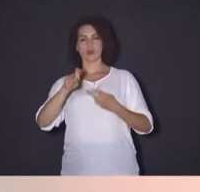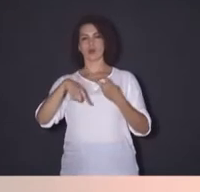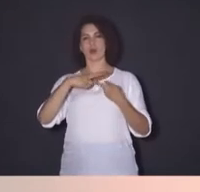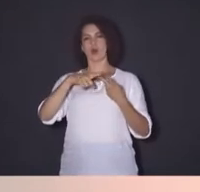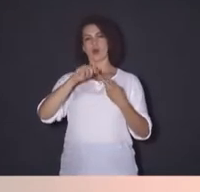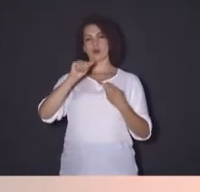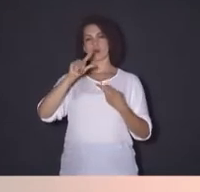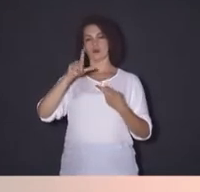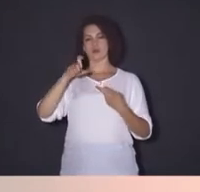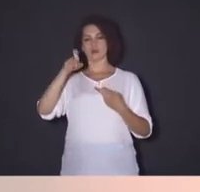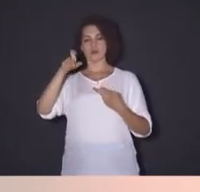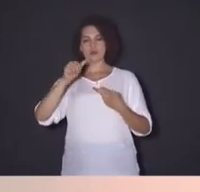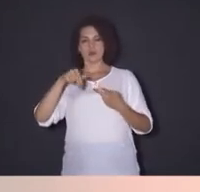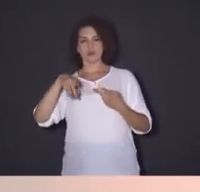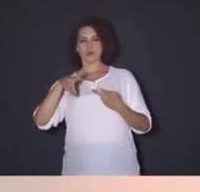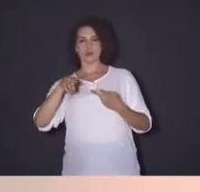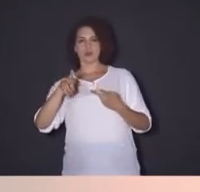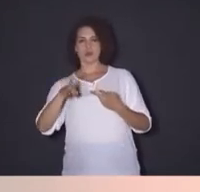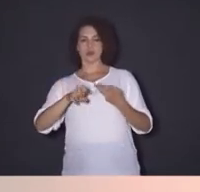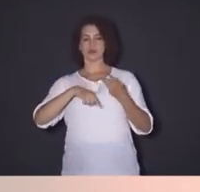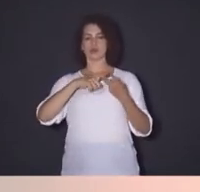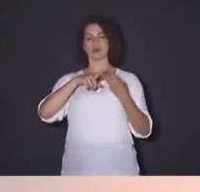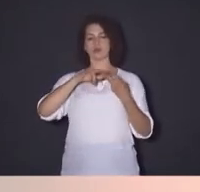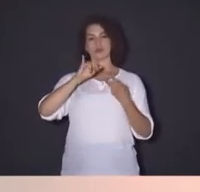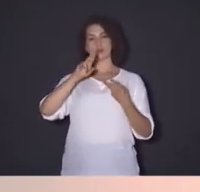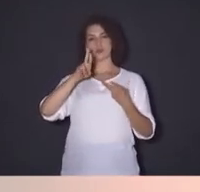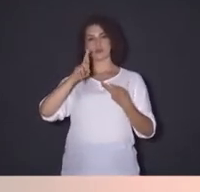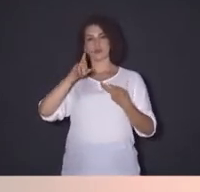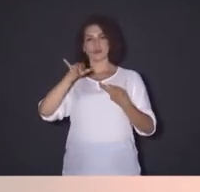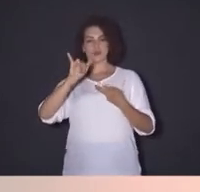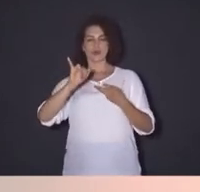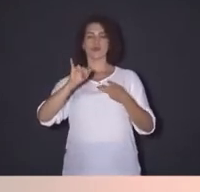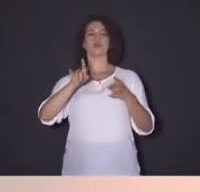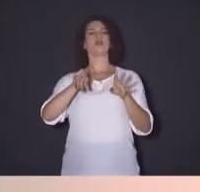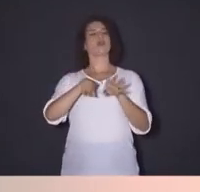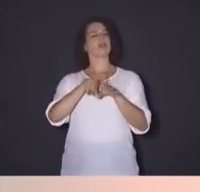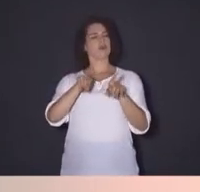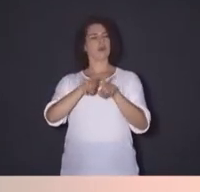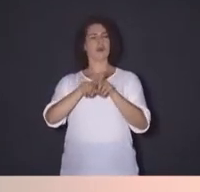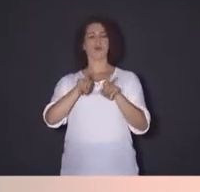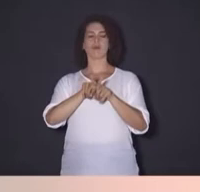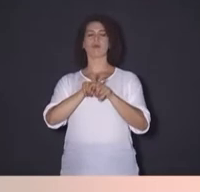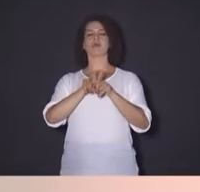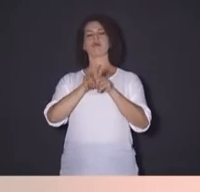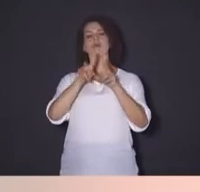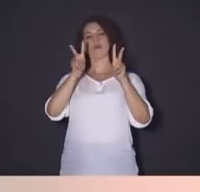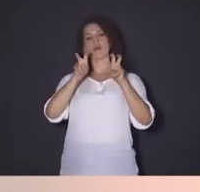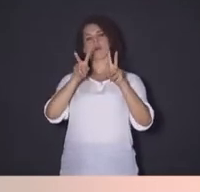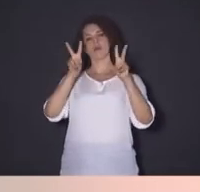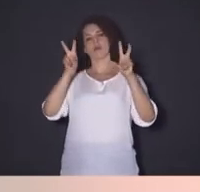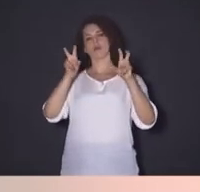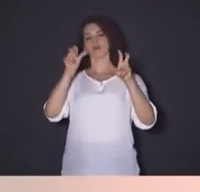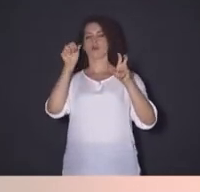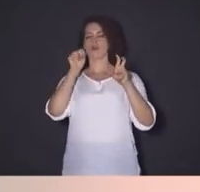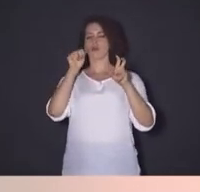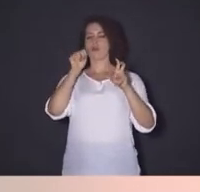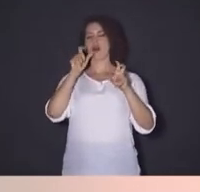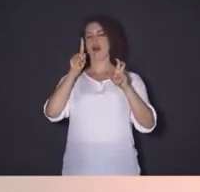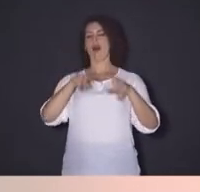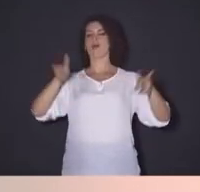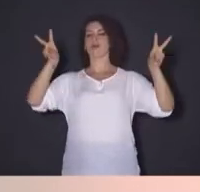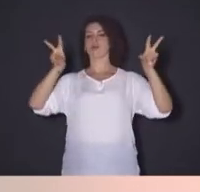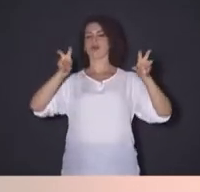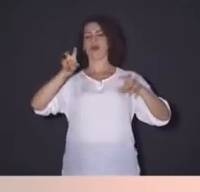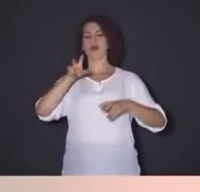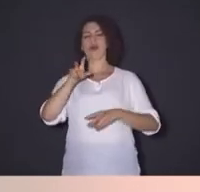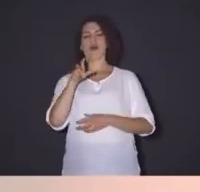muito, com o tema também sobre a violência contra a mulher, que foi o Iaí Morena, que trouxe